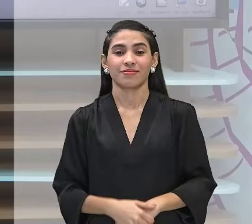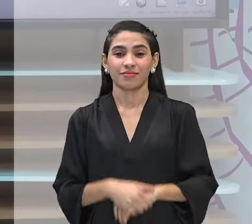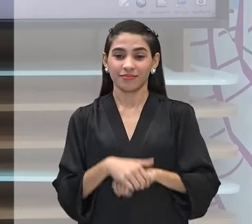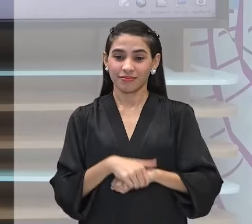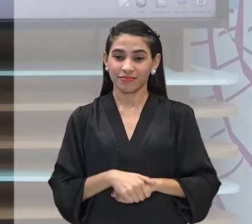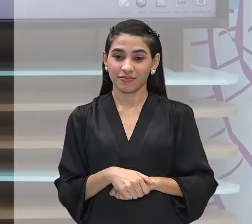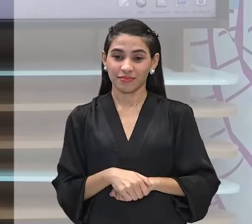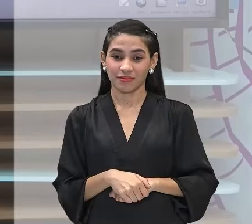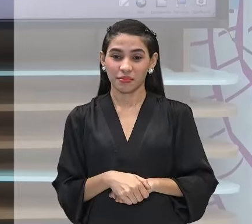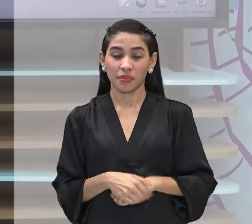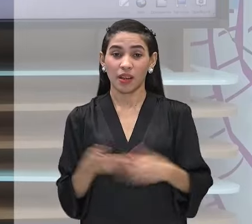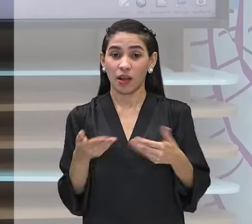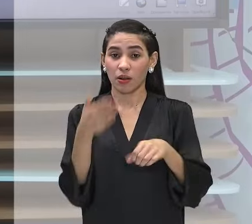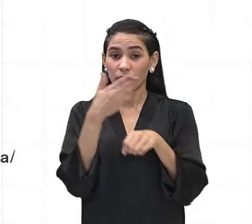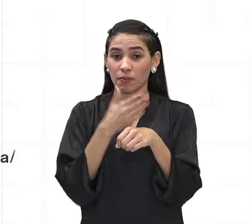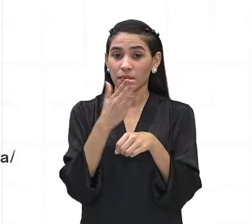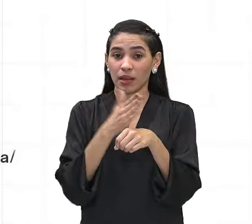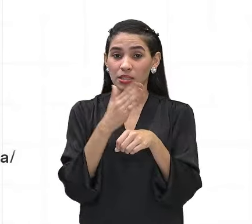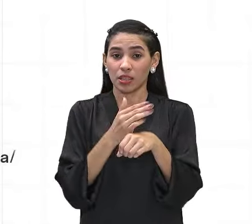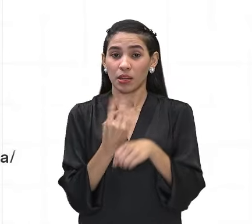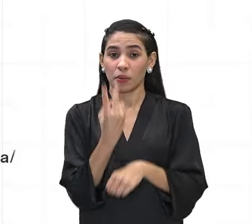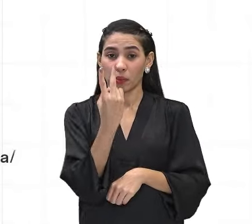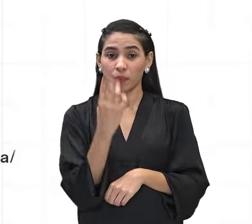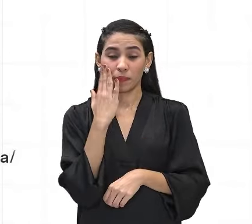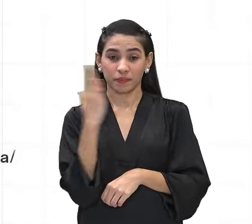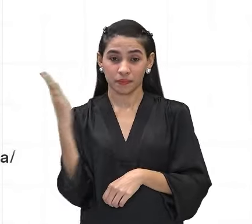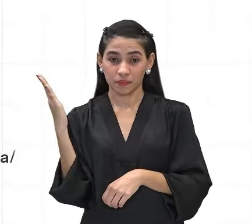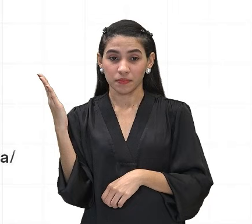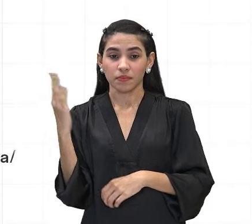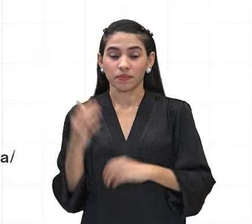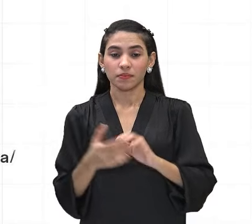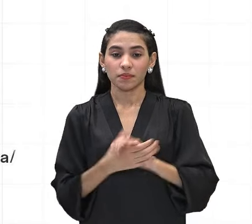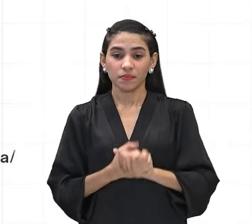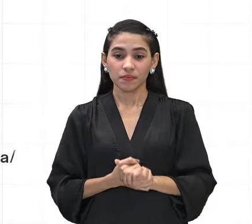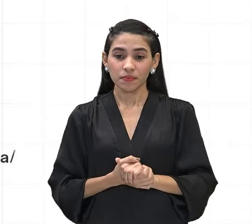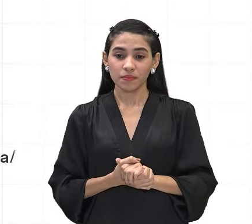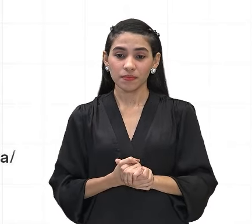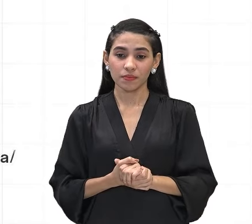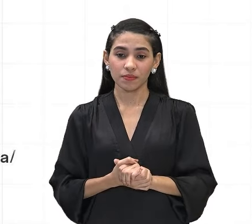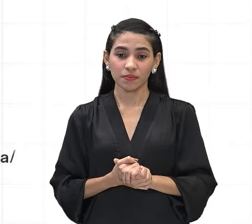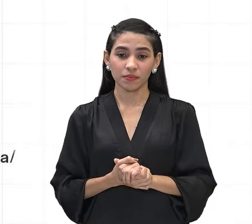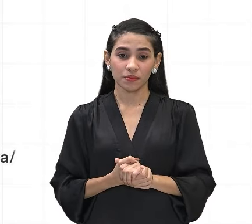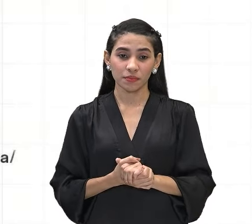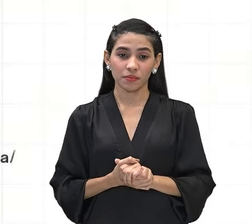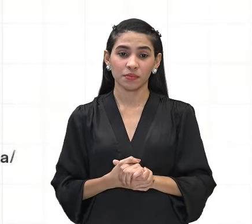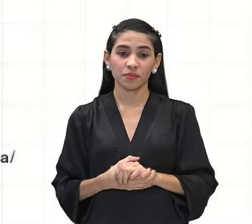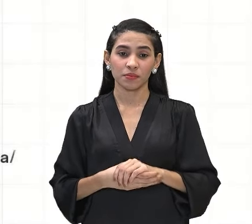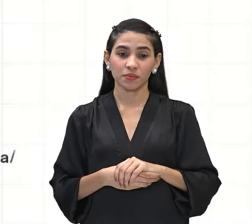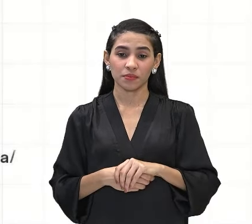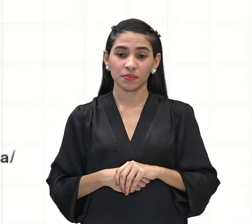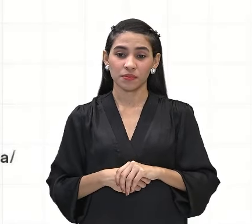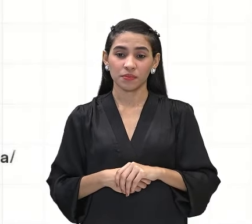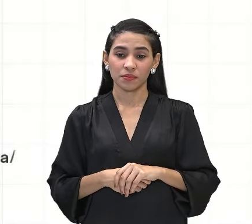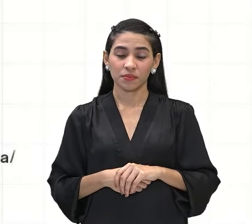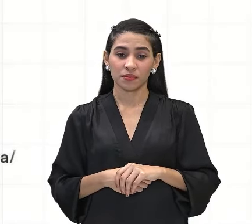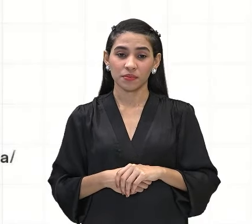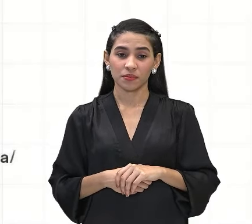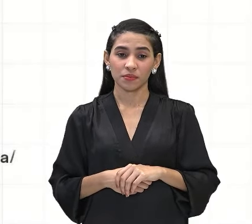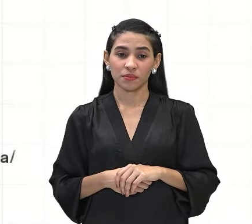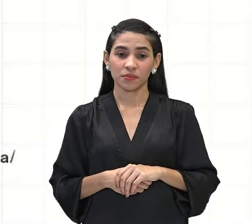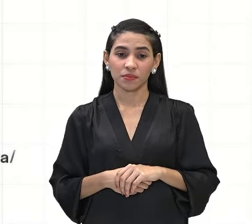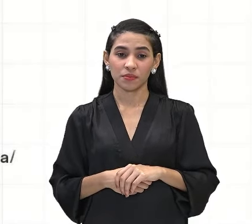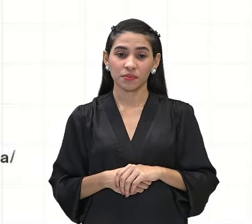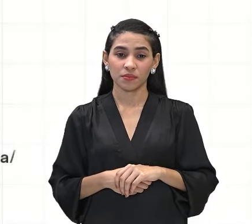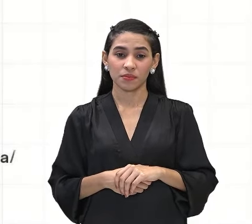para a aplicação do na aplicação dois nós temos o seguinte ó